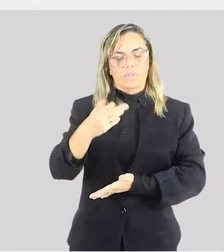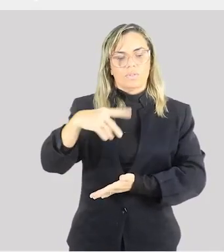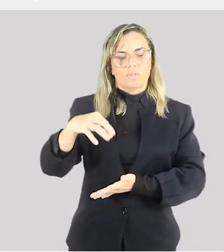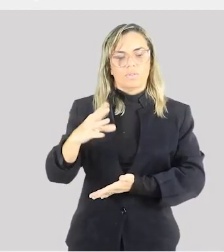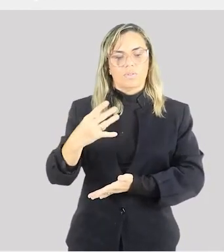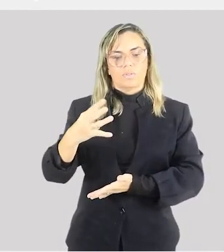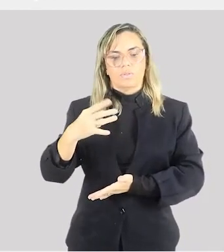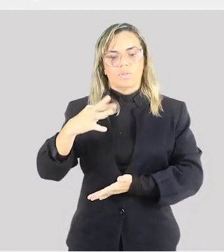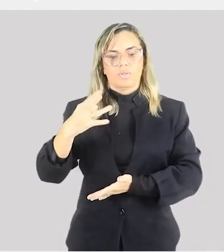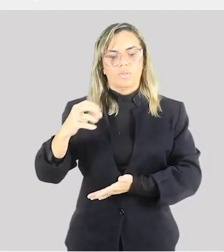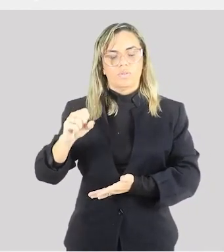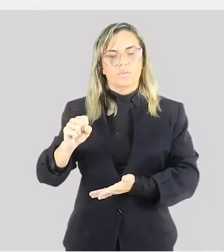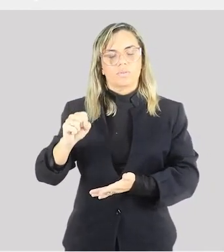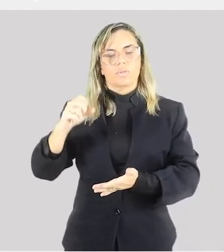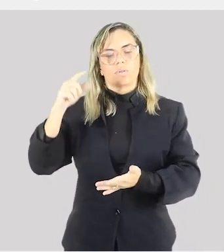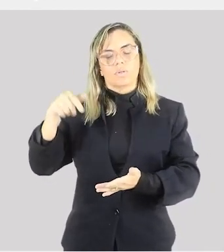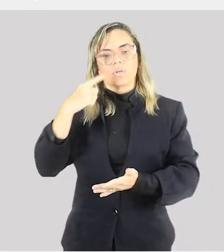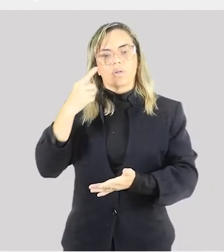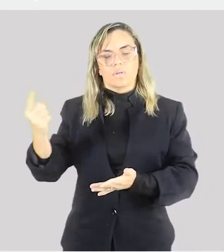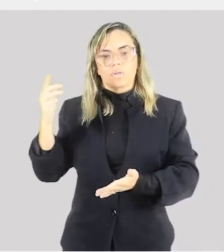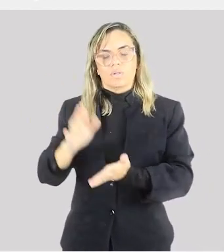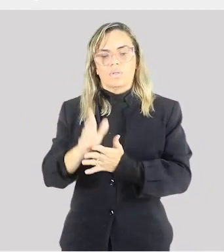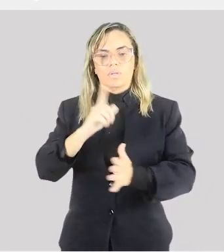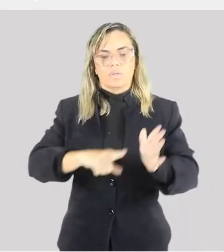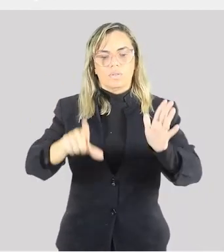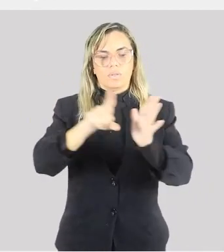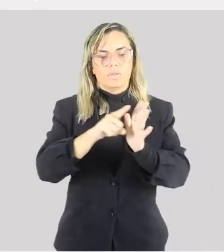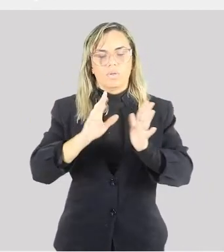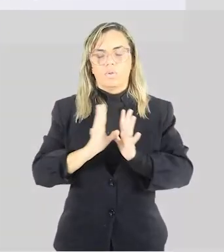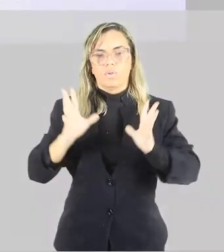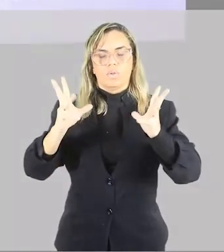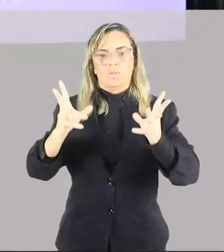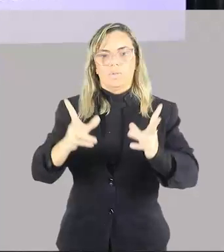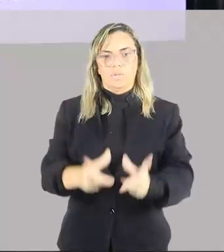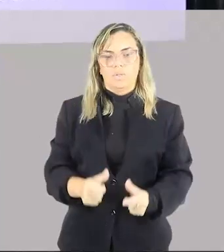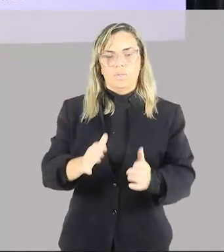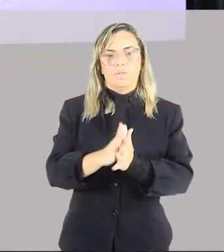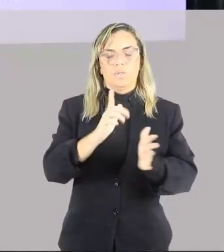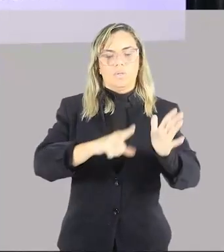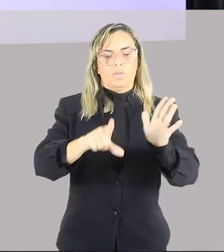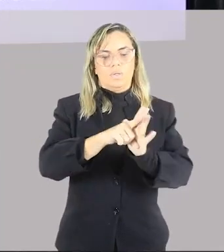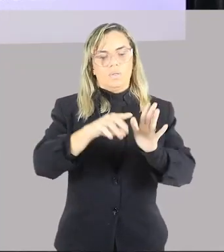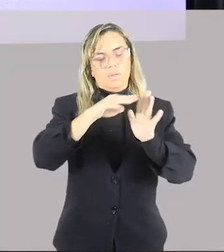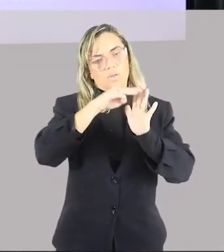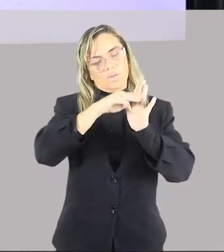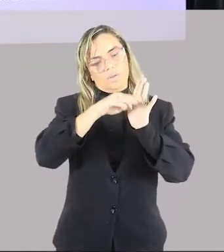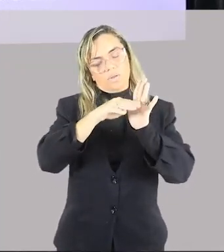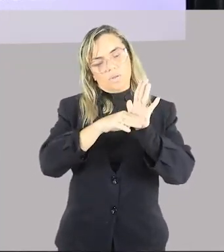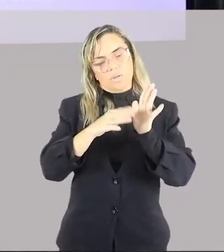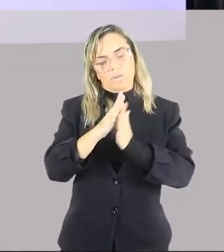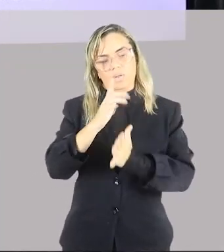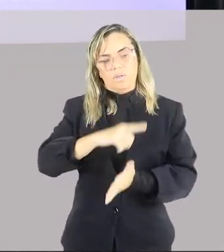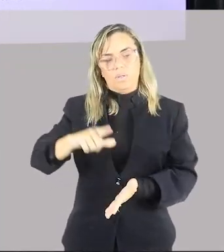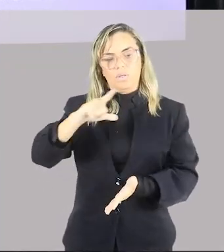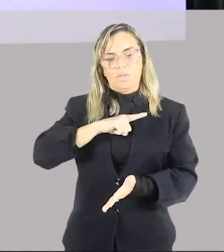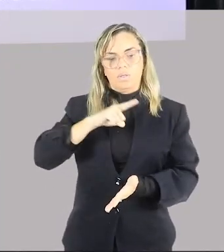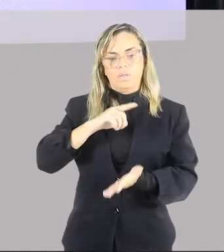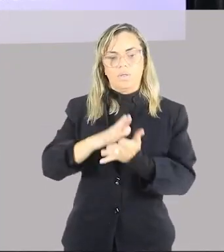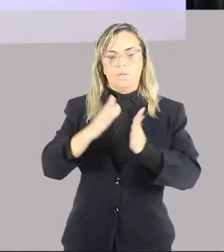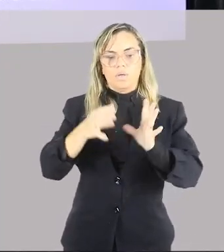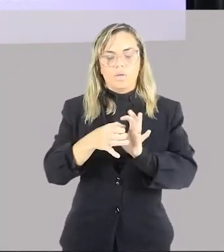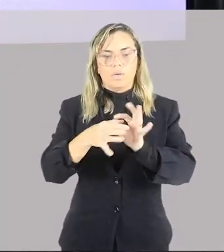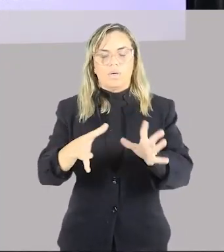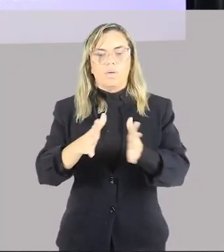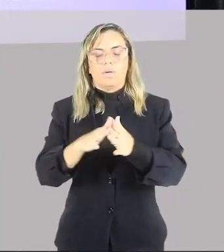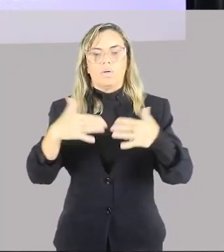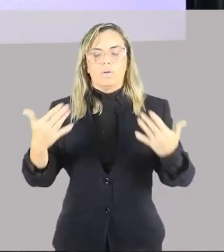vinculado, ele é vinculado pela lei, todos os elementos estão previstos em lei, no ato discricionário tem uma margem de liberdade